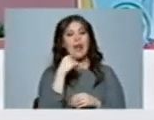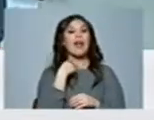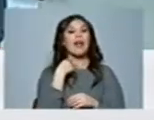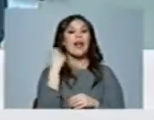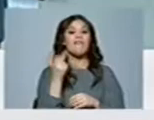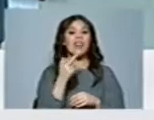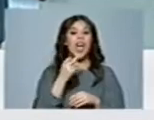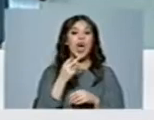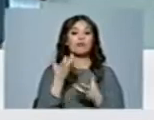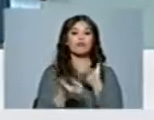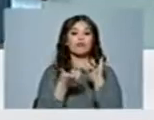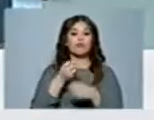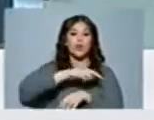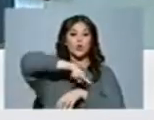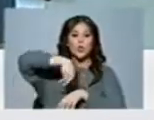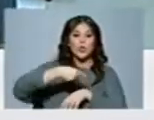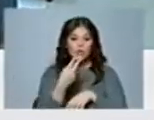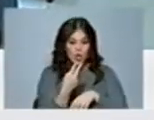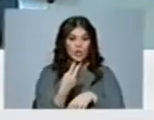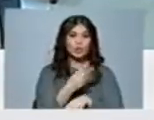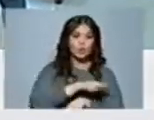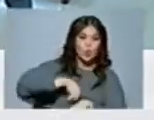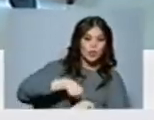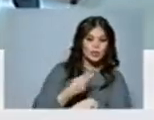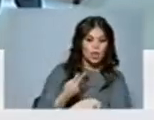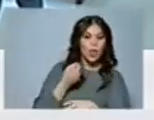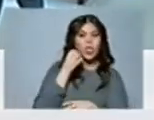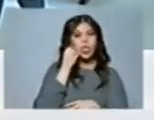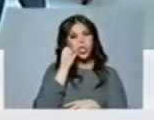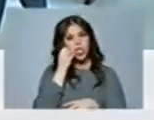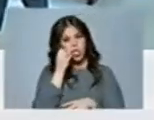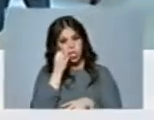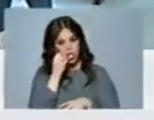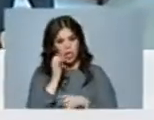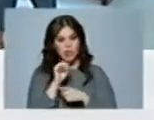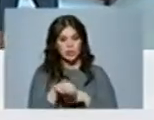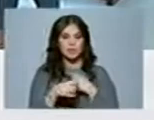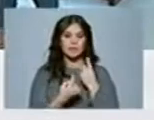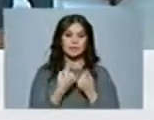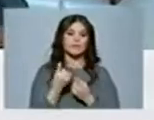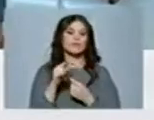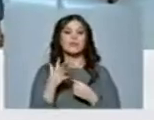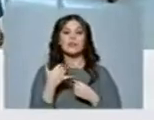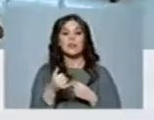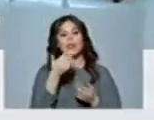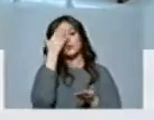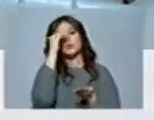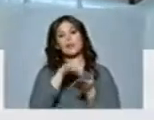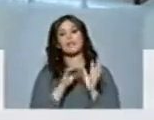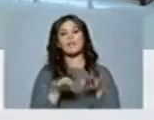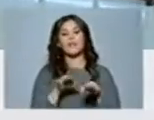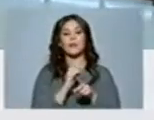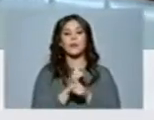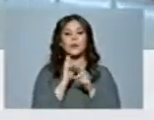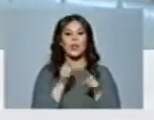menos 2 horas. Sim, no mínimo 2 horas. Umas demoram mais do que outras e, portanto, vamos para o próximo horas. Do resultado final, porque sim,